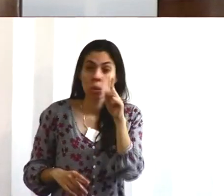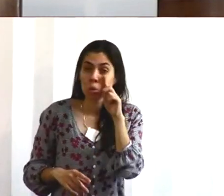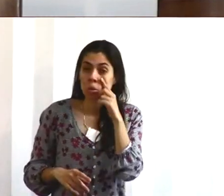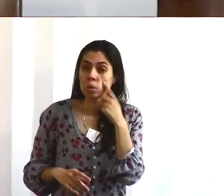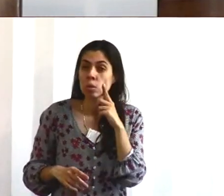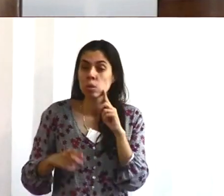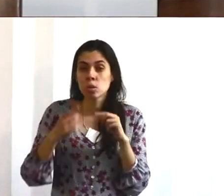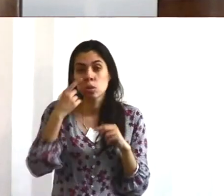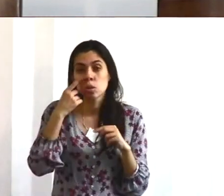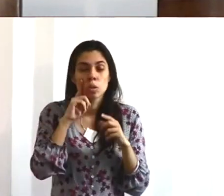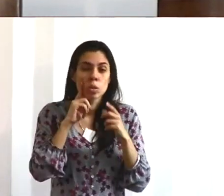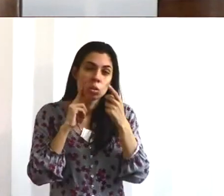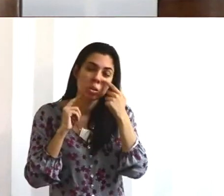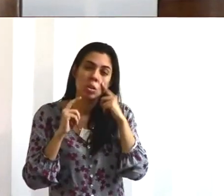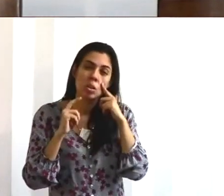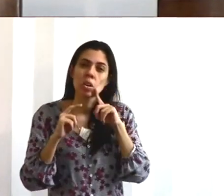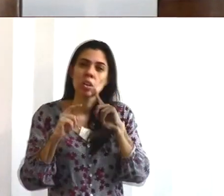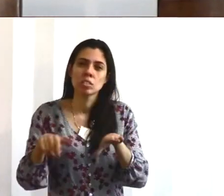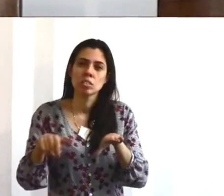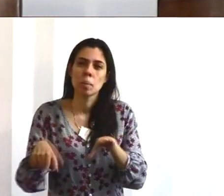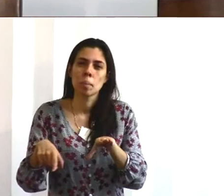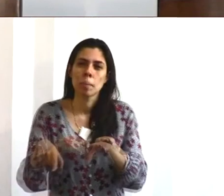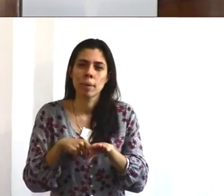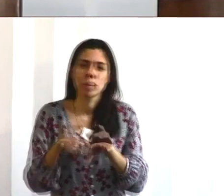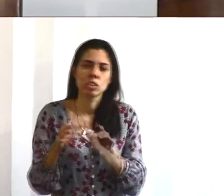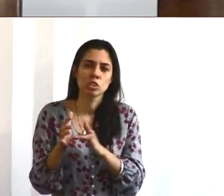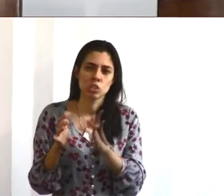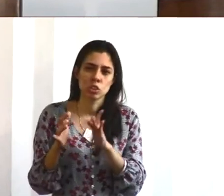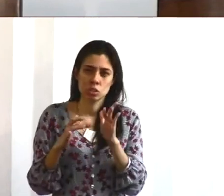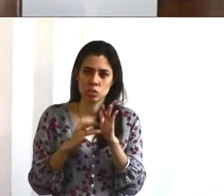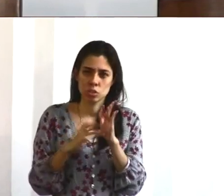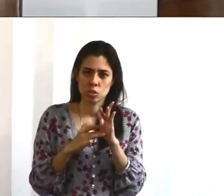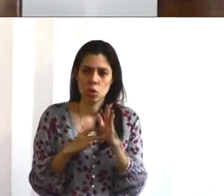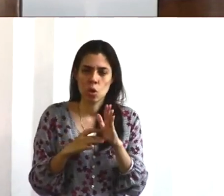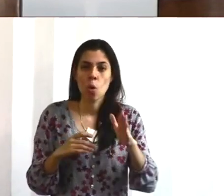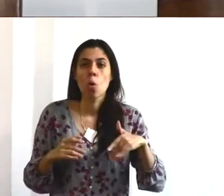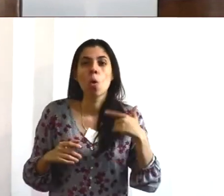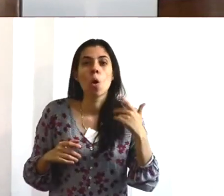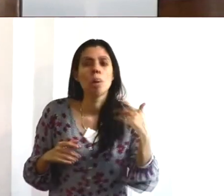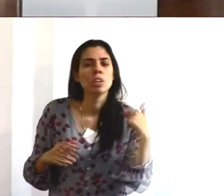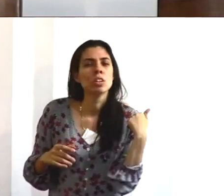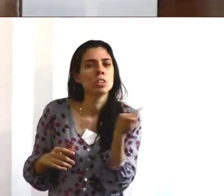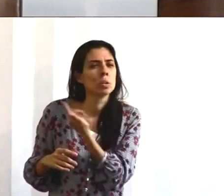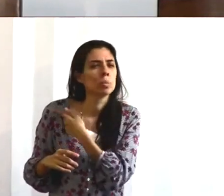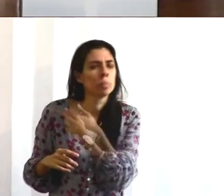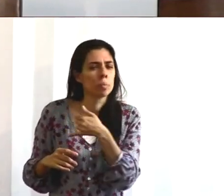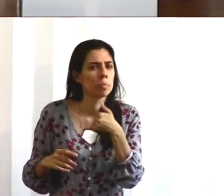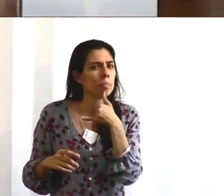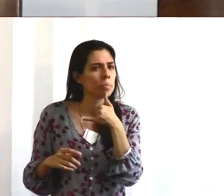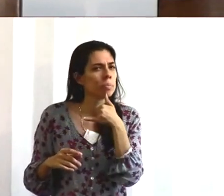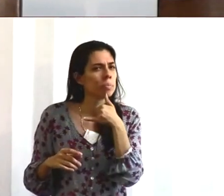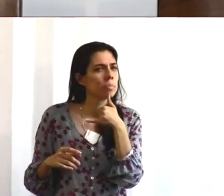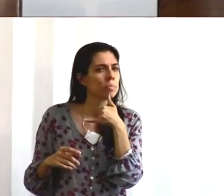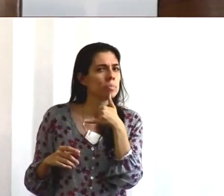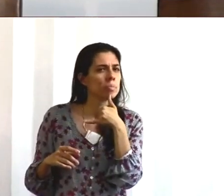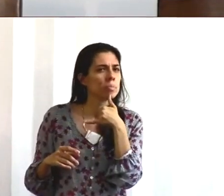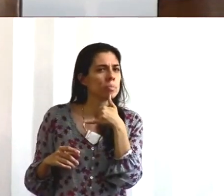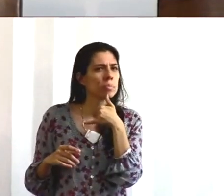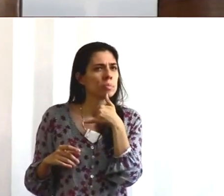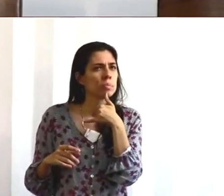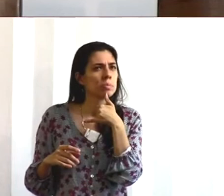que possamos chorar aos pés de Jesus. Quando nós estivermos tristes, que possamos buscar refúgio no